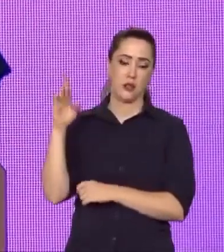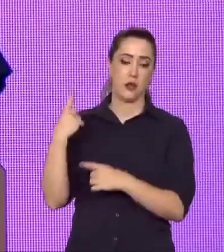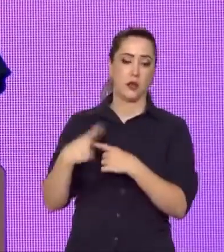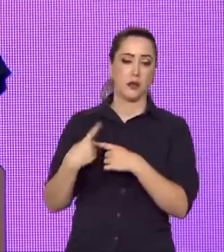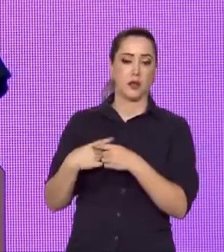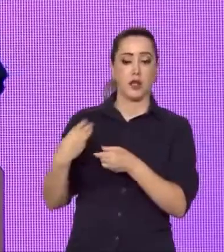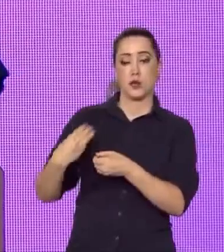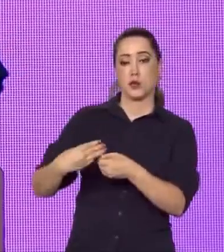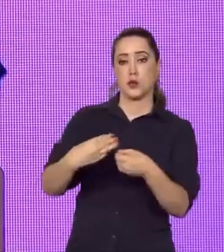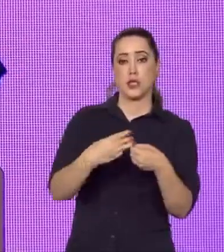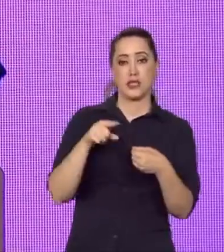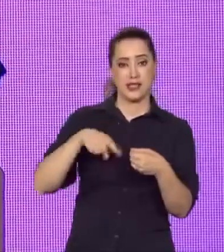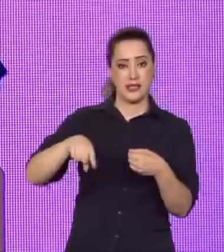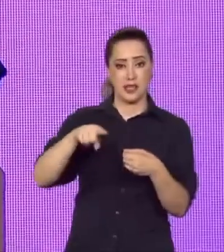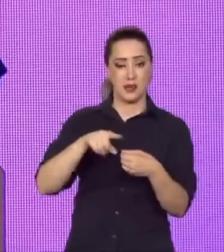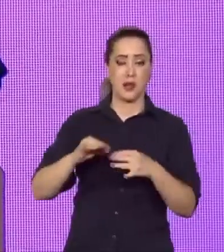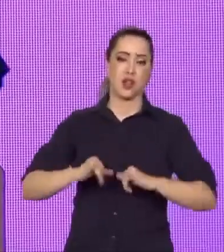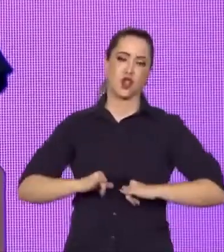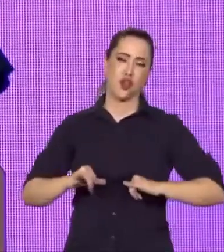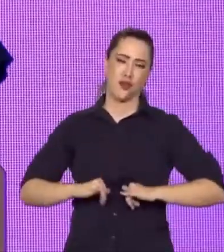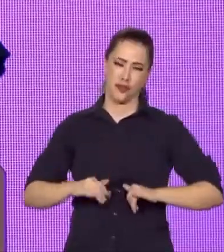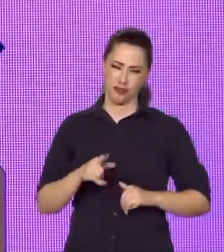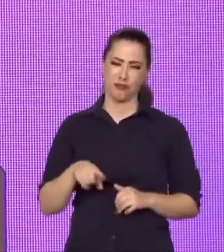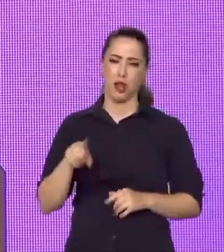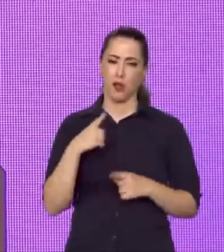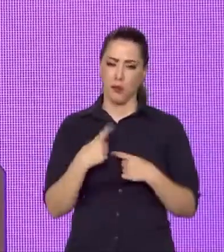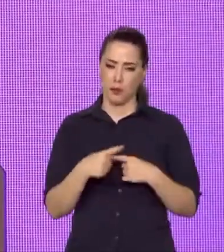pequenos municípios elas sofrem muito mais.